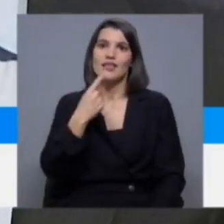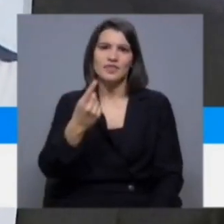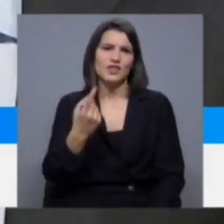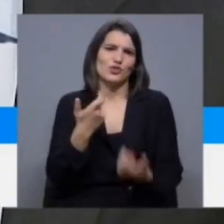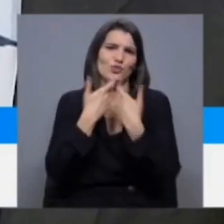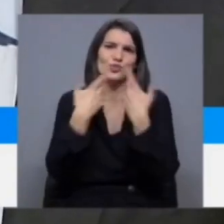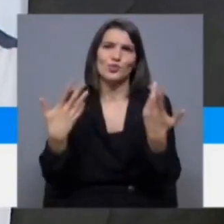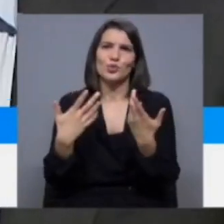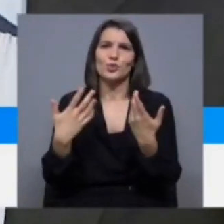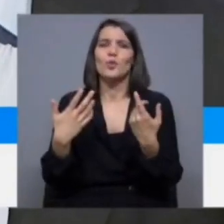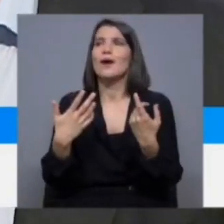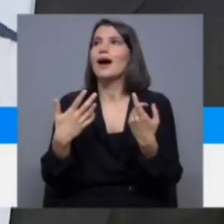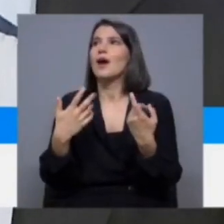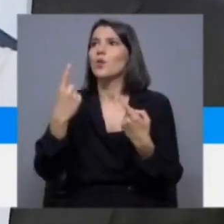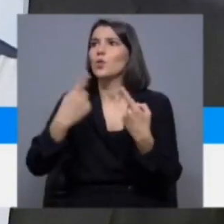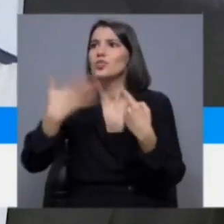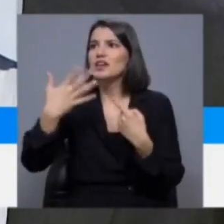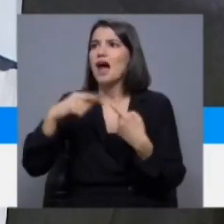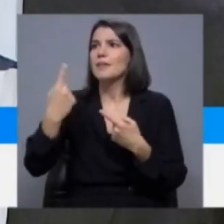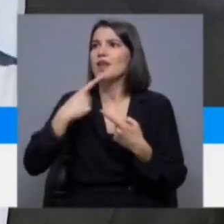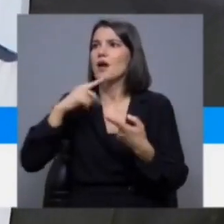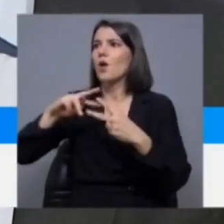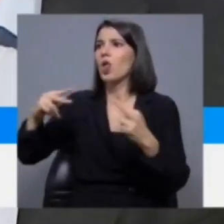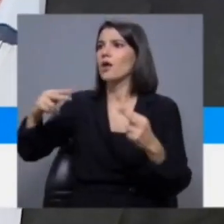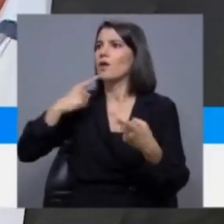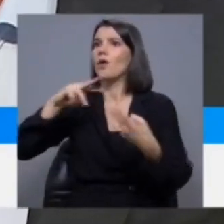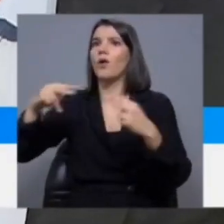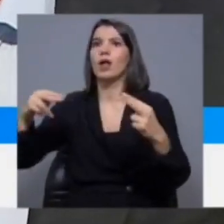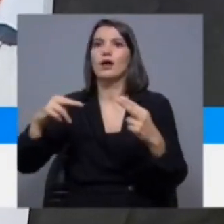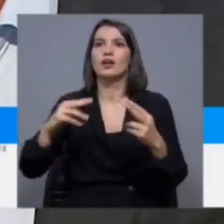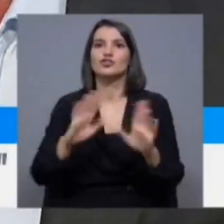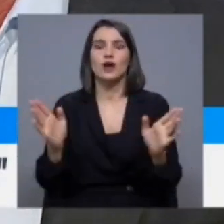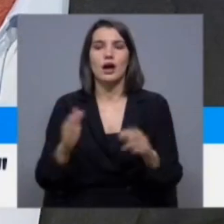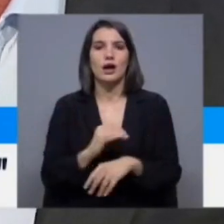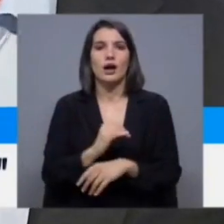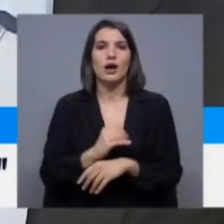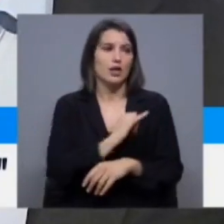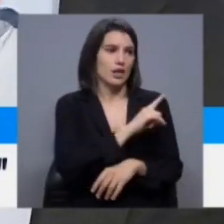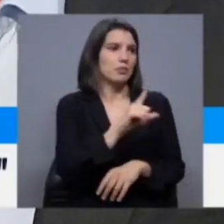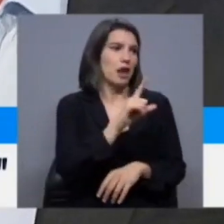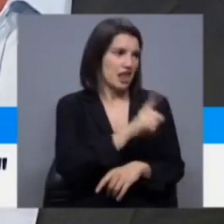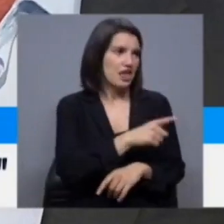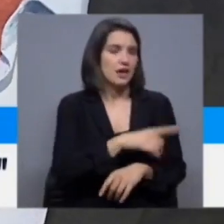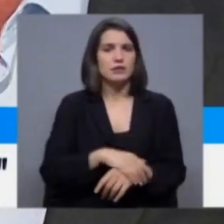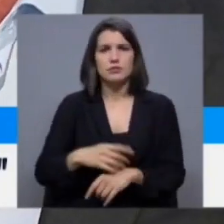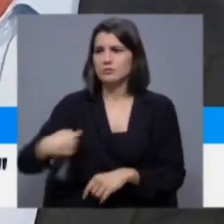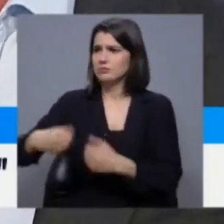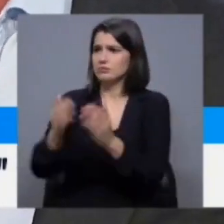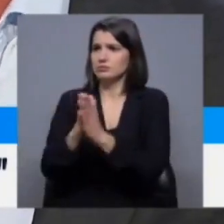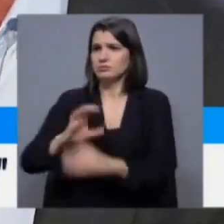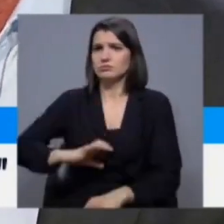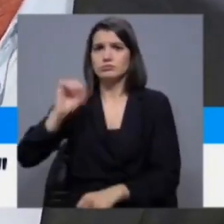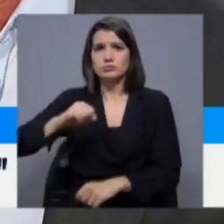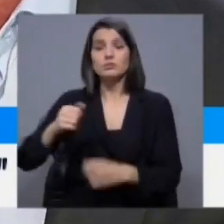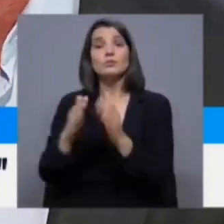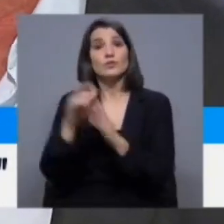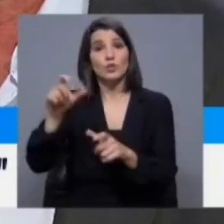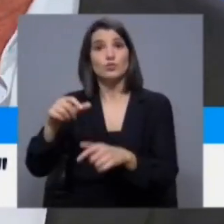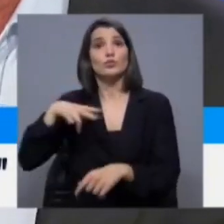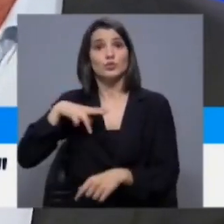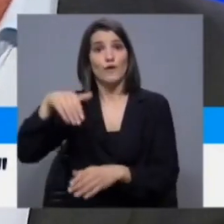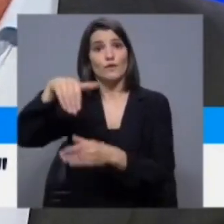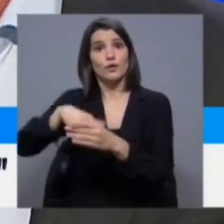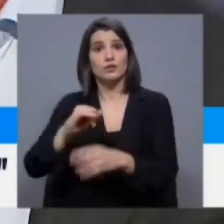contrário no espaço do dia de uma semana de um mês a porque não saiu igual a somos perfeitamente confiável de todos os portugueses levaram entendeu